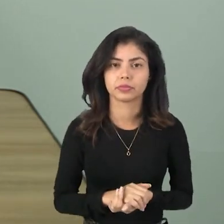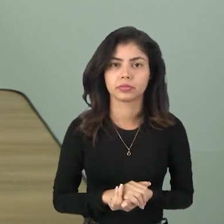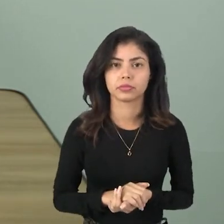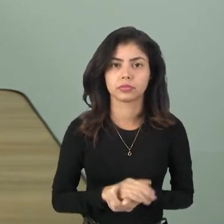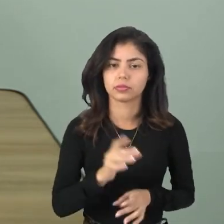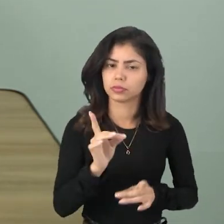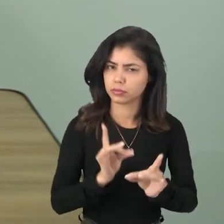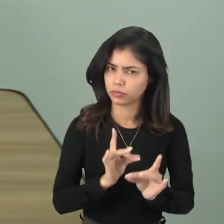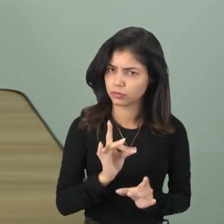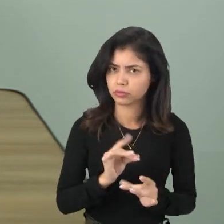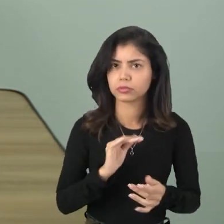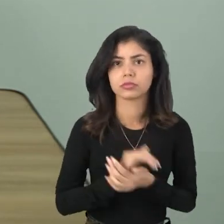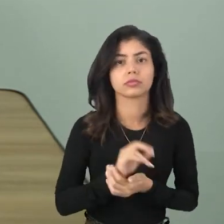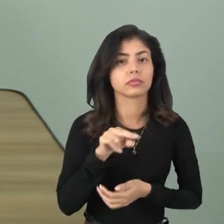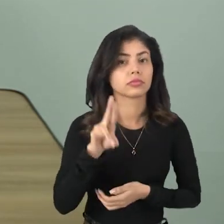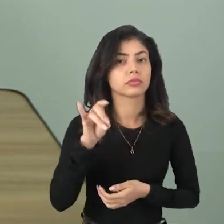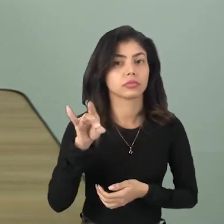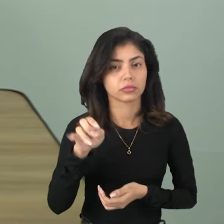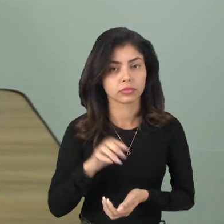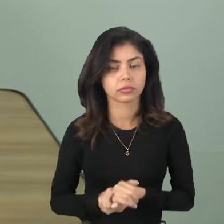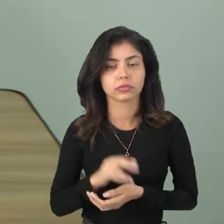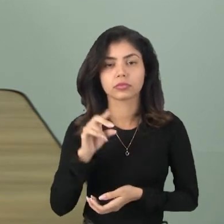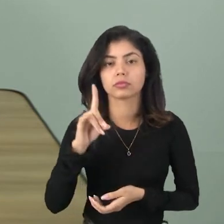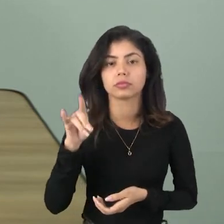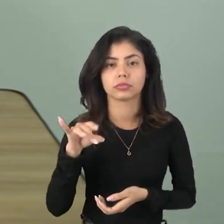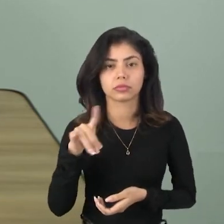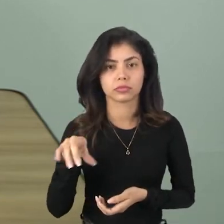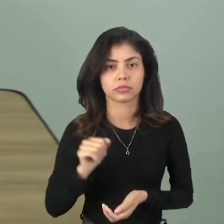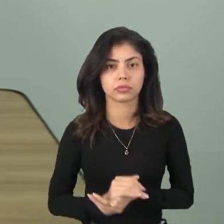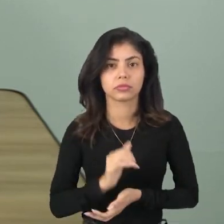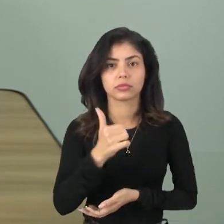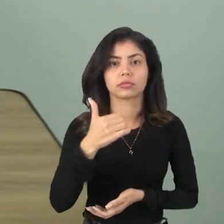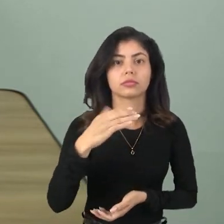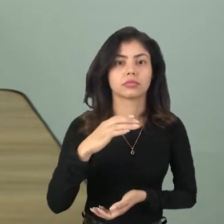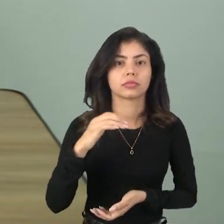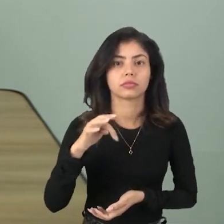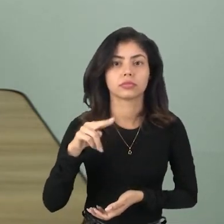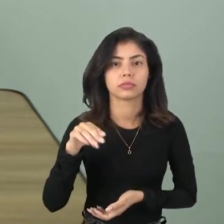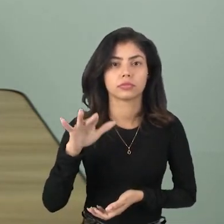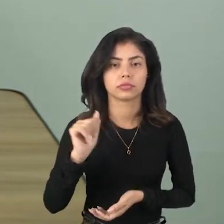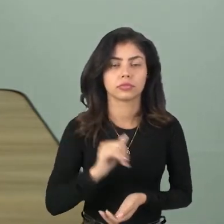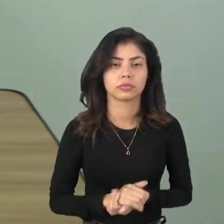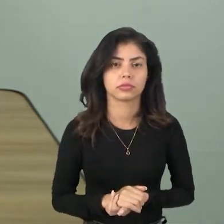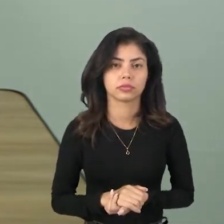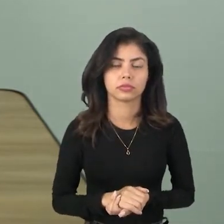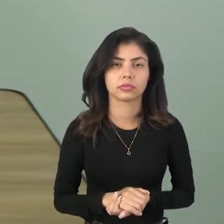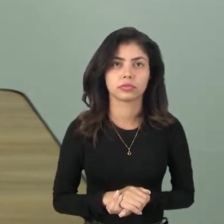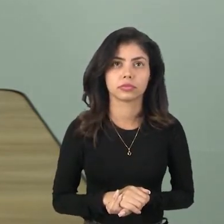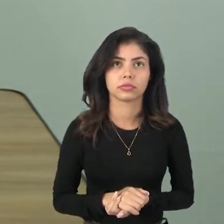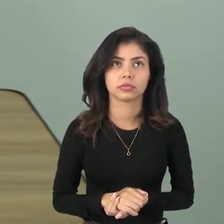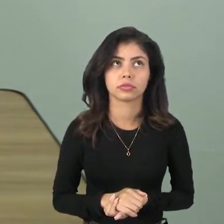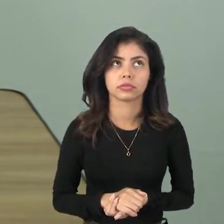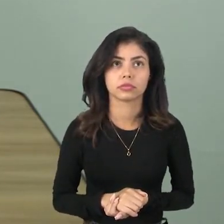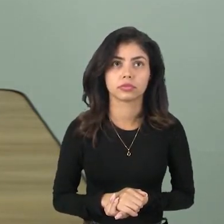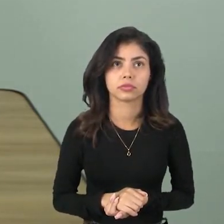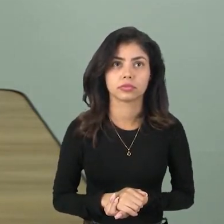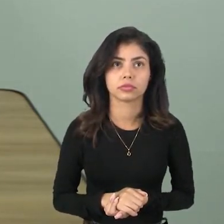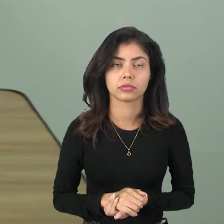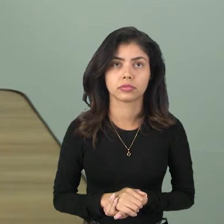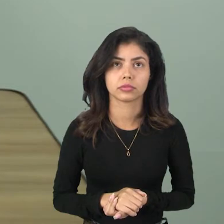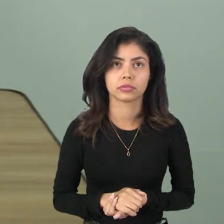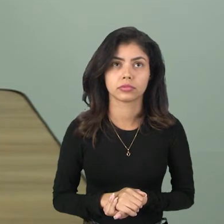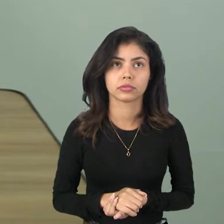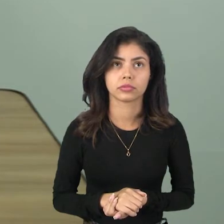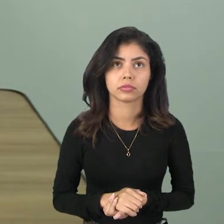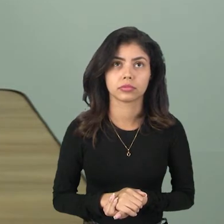se ater a unidade dezena e centena e vamos agora observar um